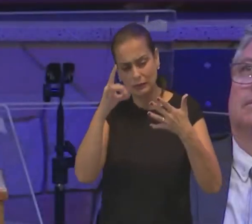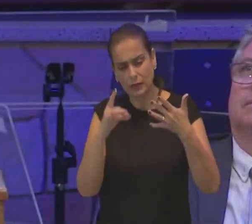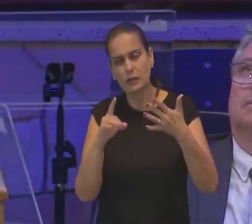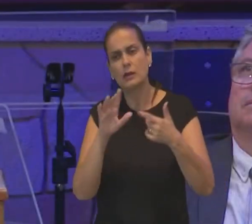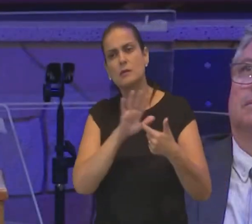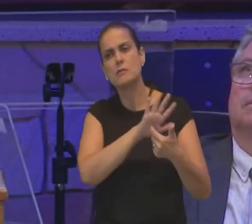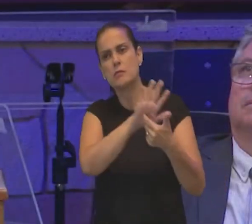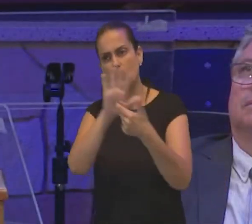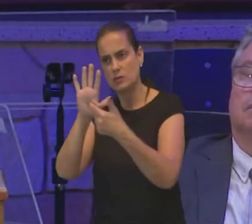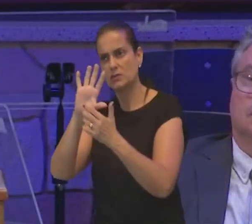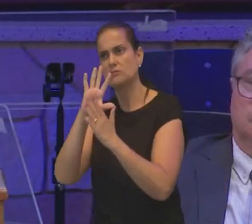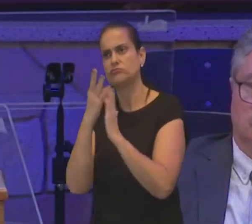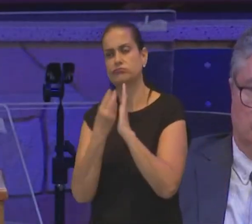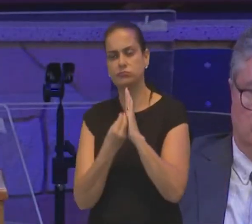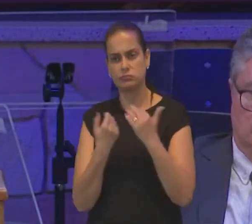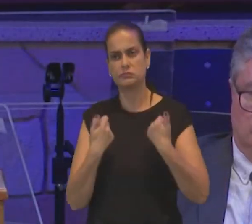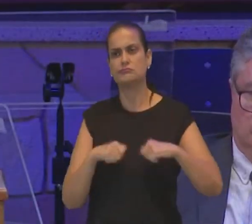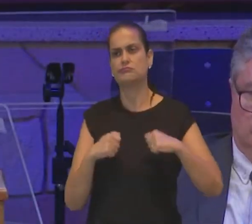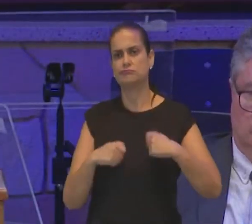mostrar.